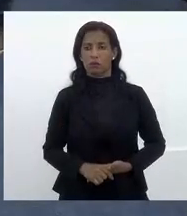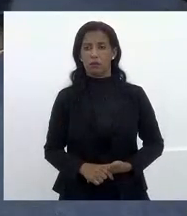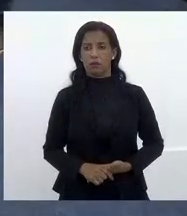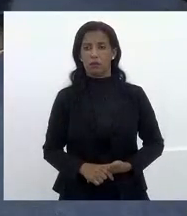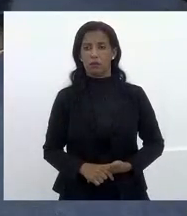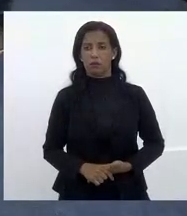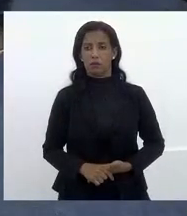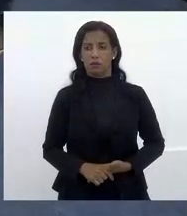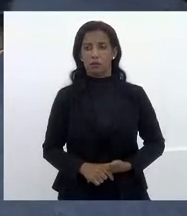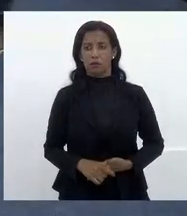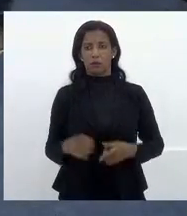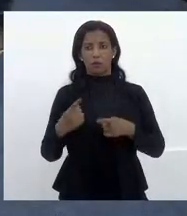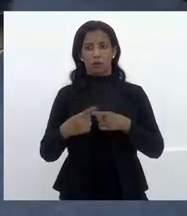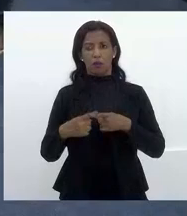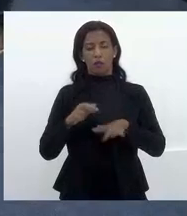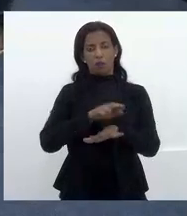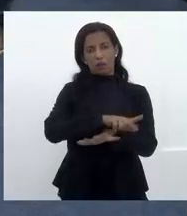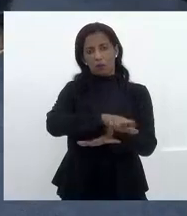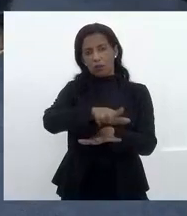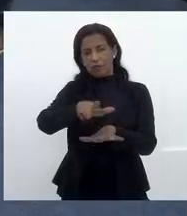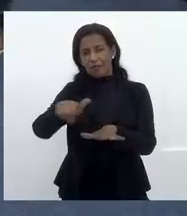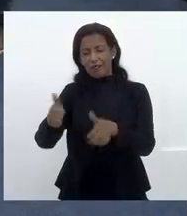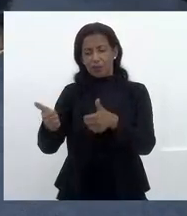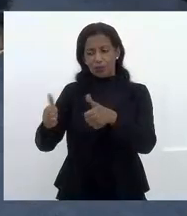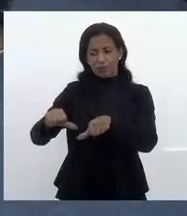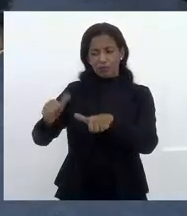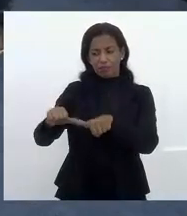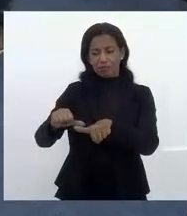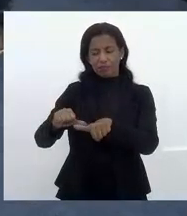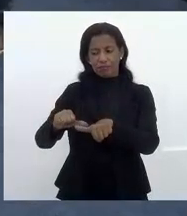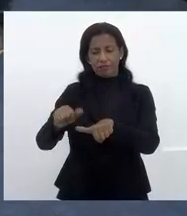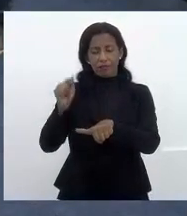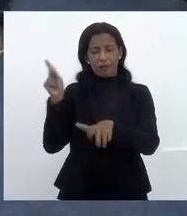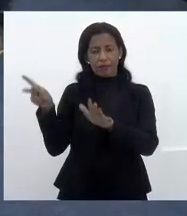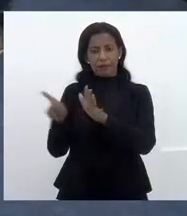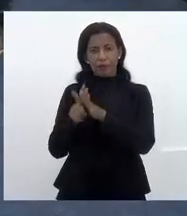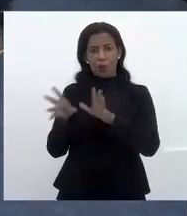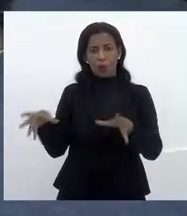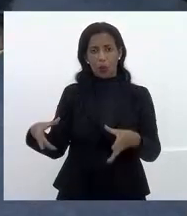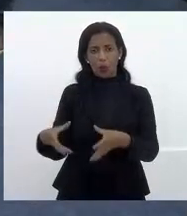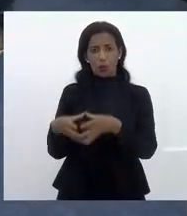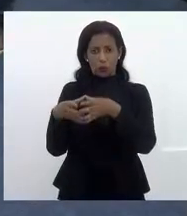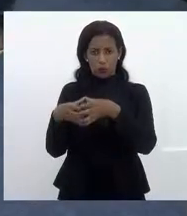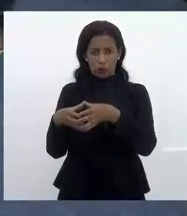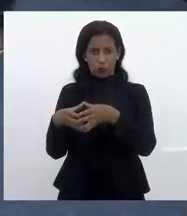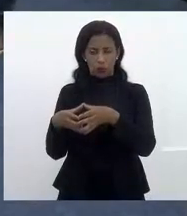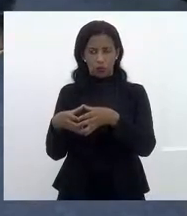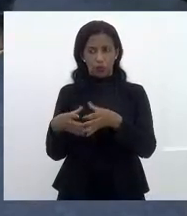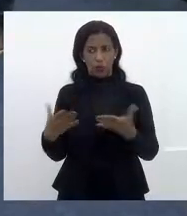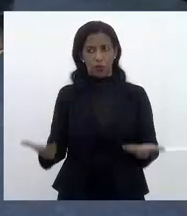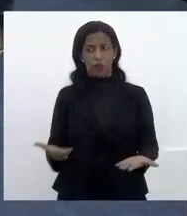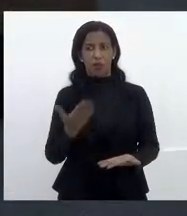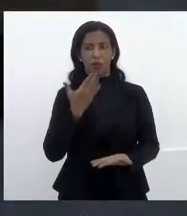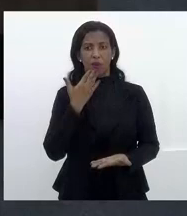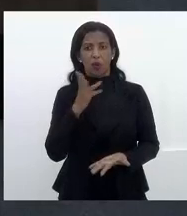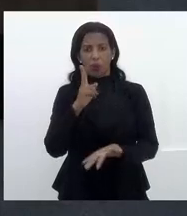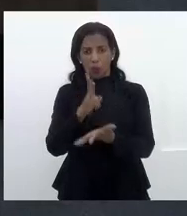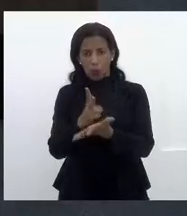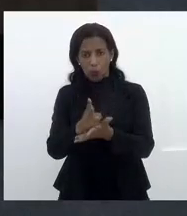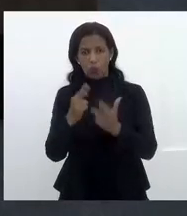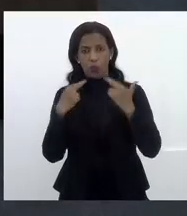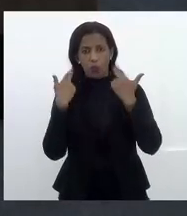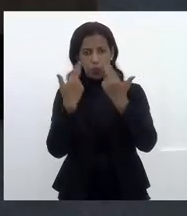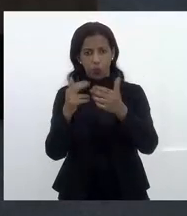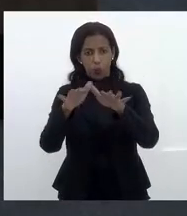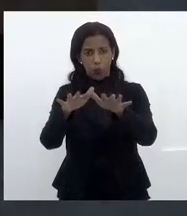é são vários aspectos que envolvem o conjunto da obra né então eu sugeri que a gente mantém audiência